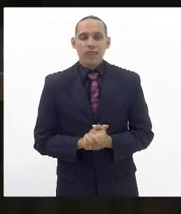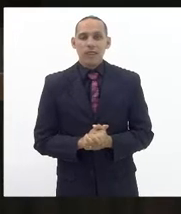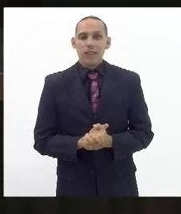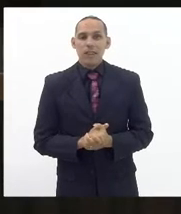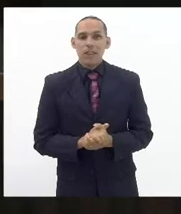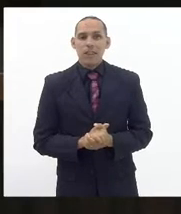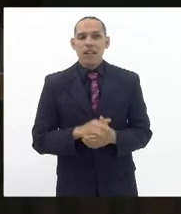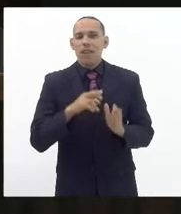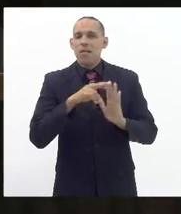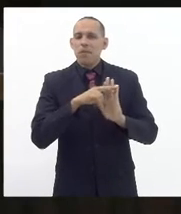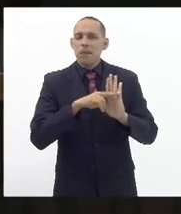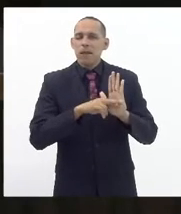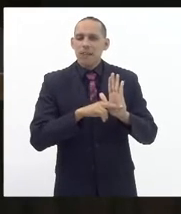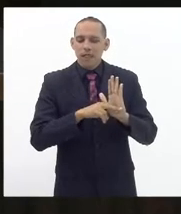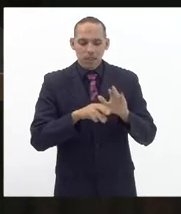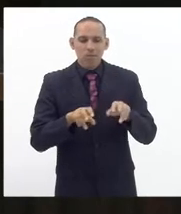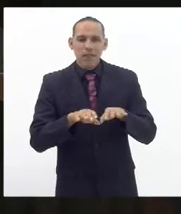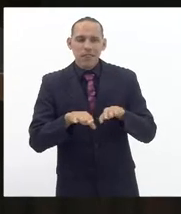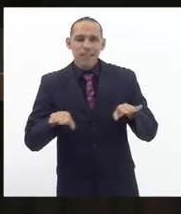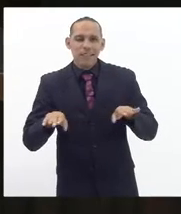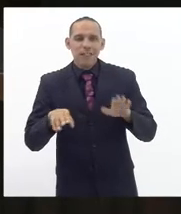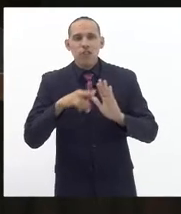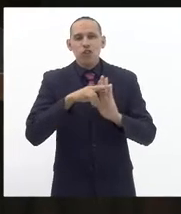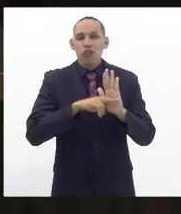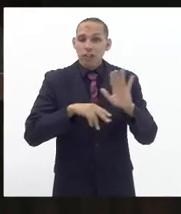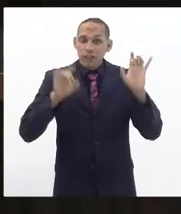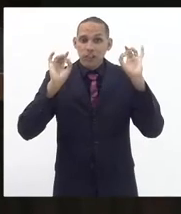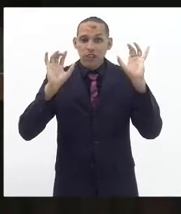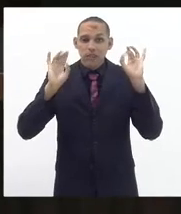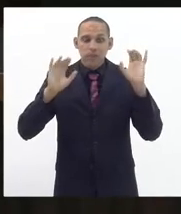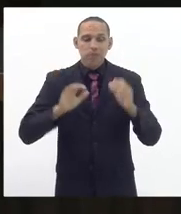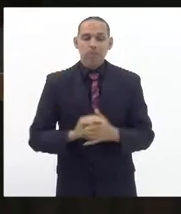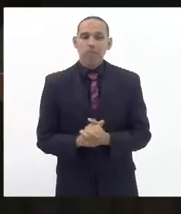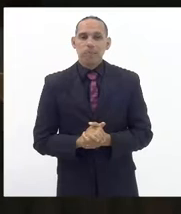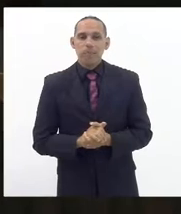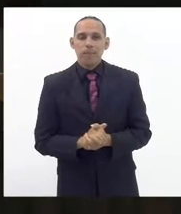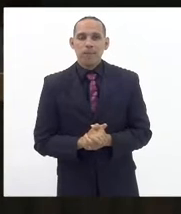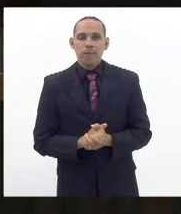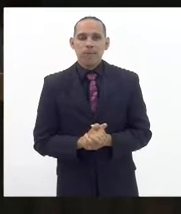requerimento de destaque. O requerimento de destaque